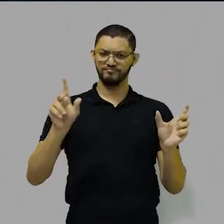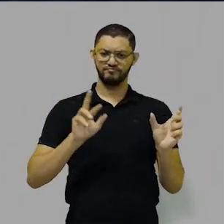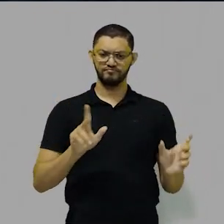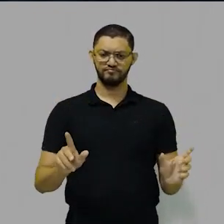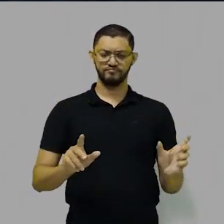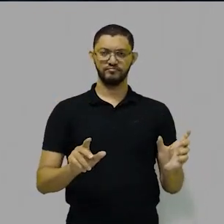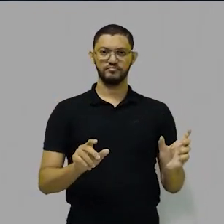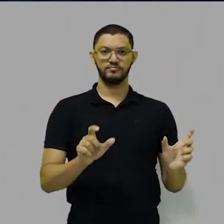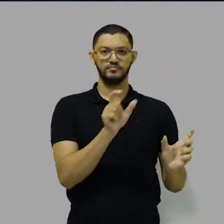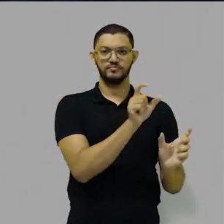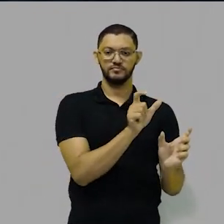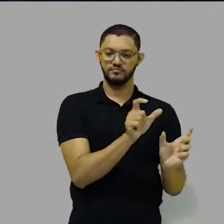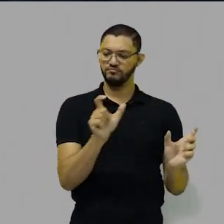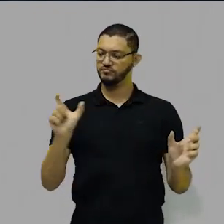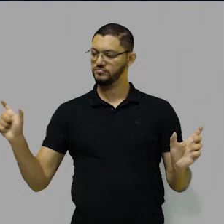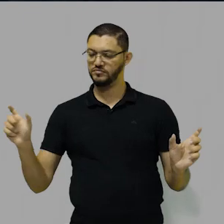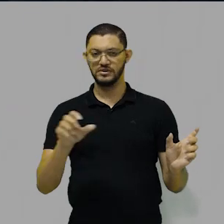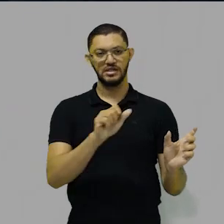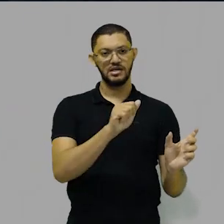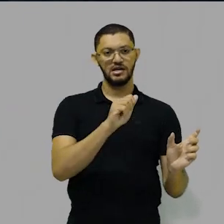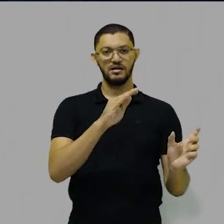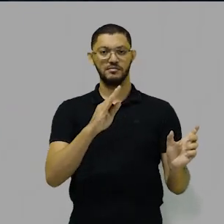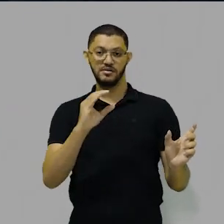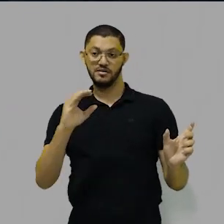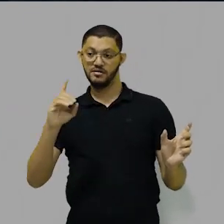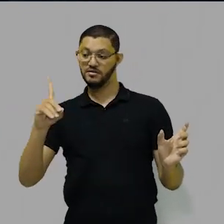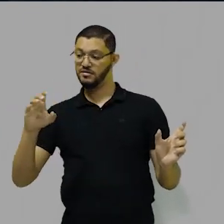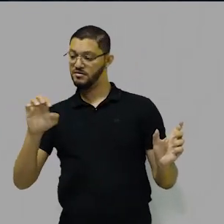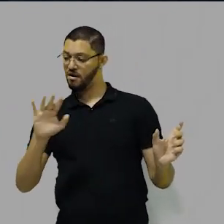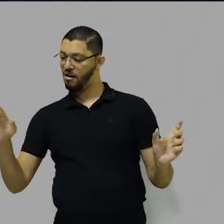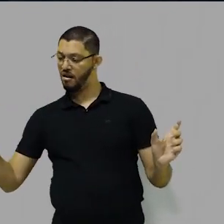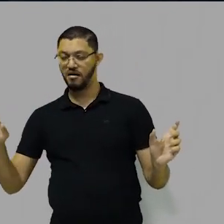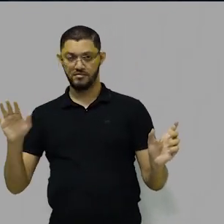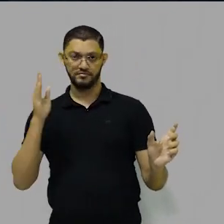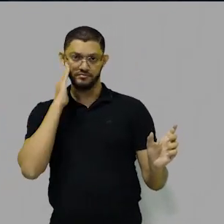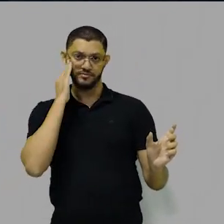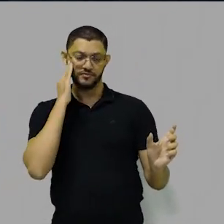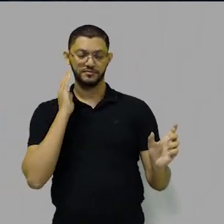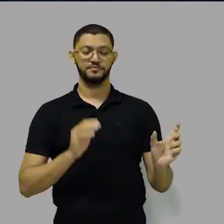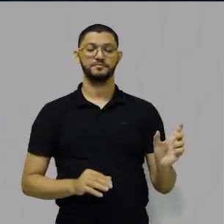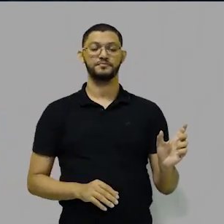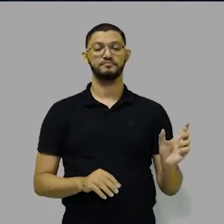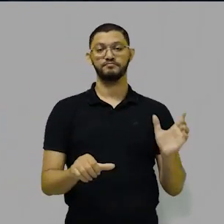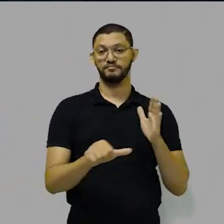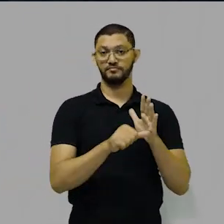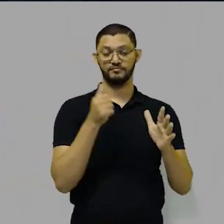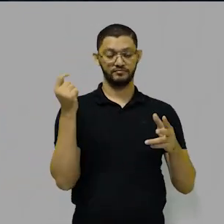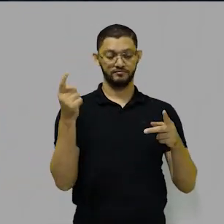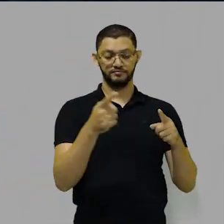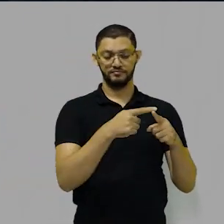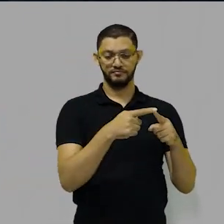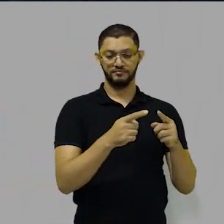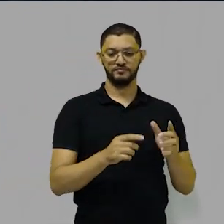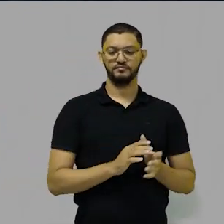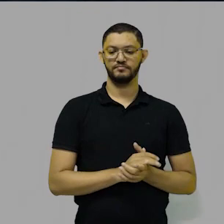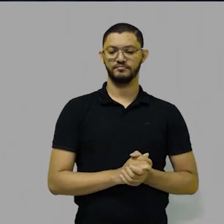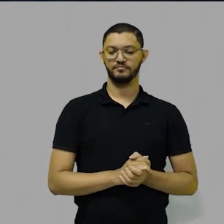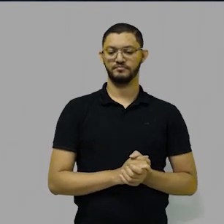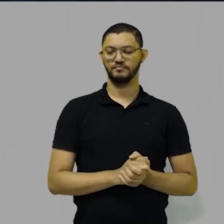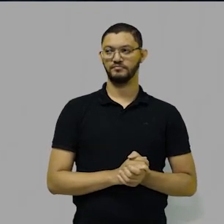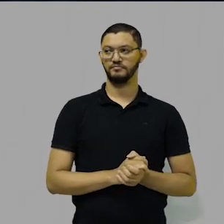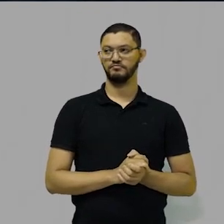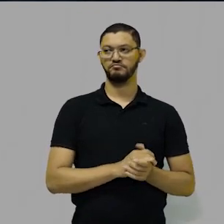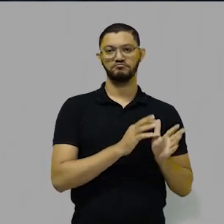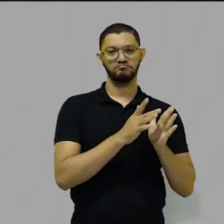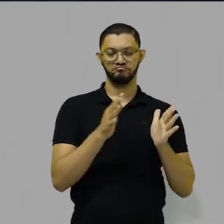vamos citá-los na ordem alfabética, certo? Ordem alfabética. Primeiro, vamos seguir